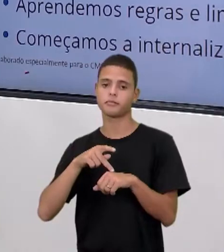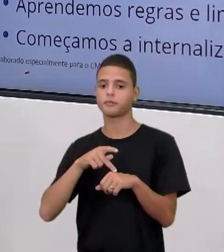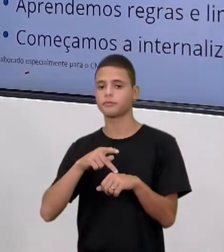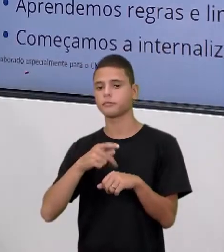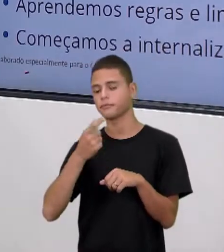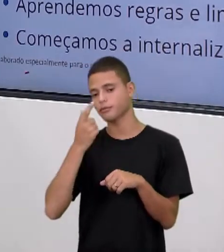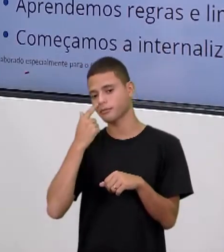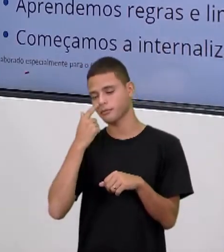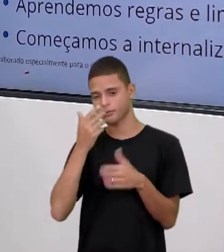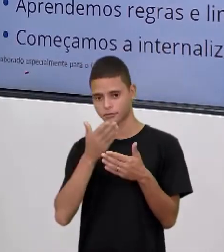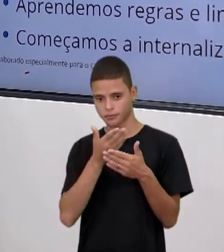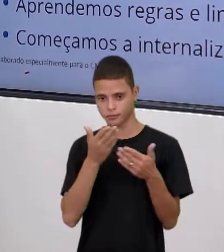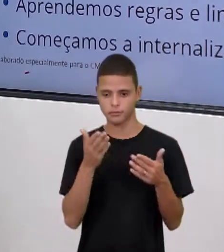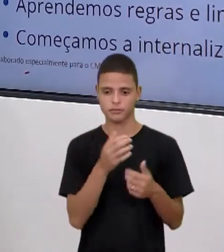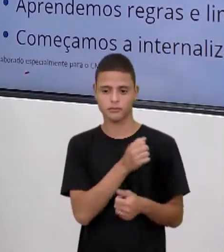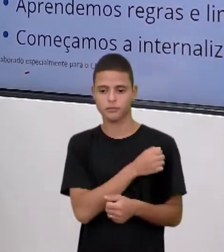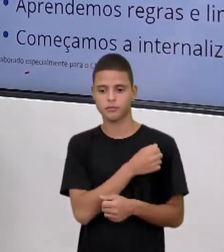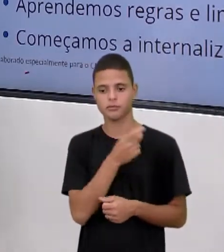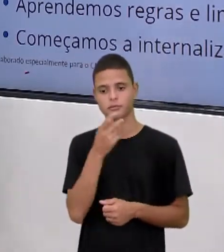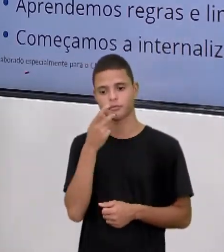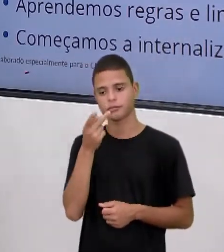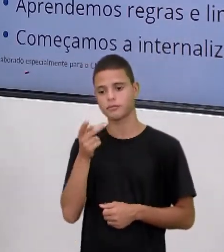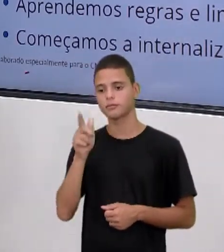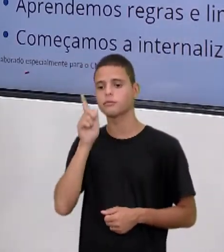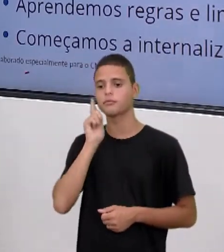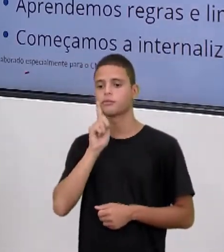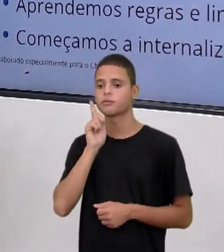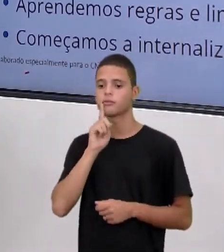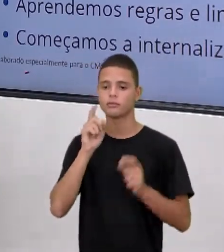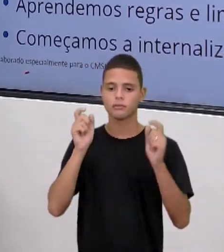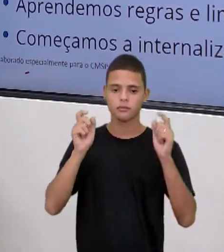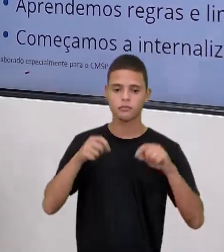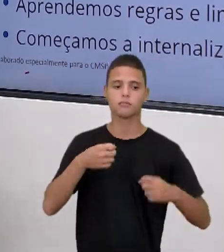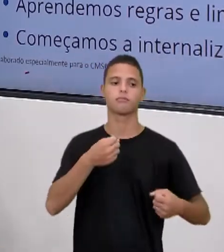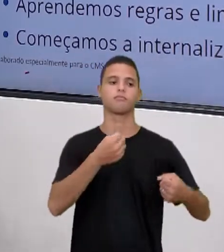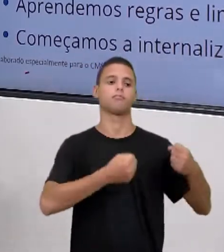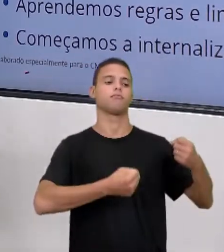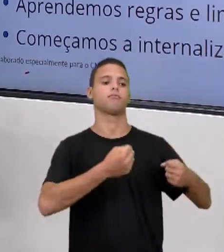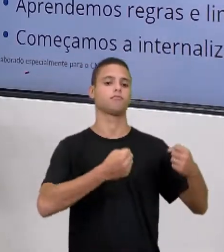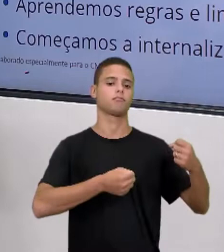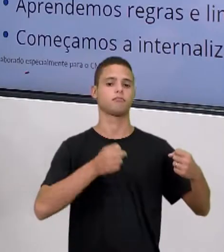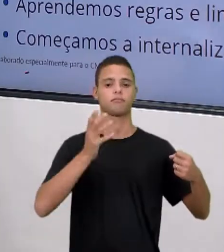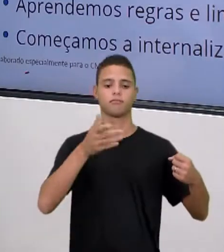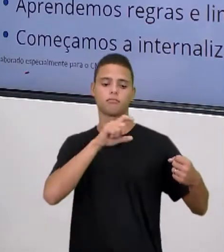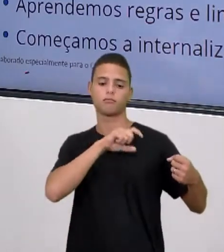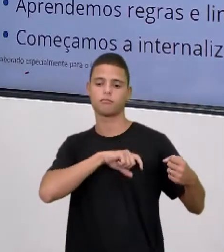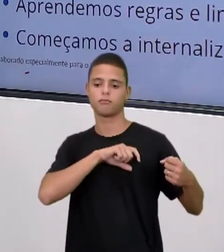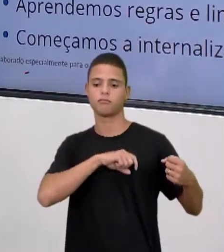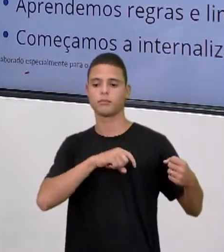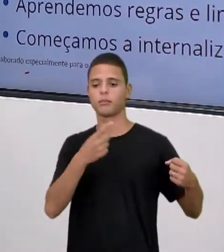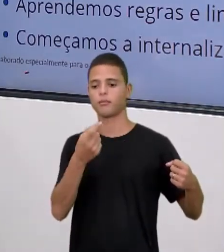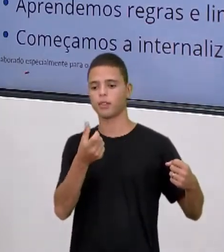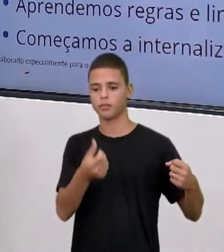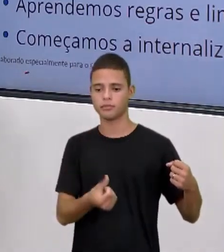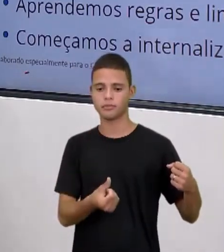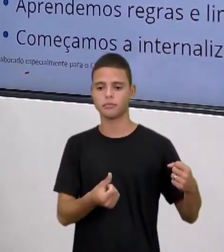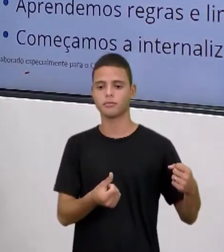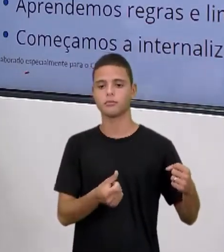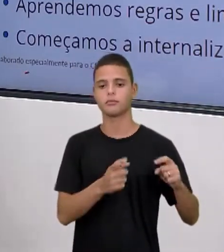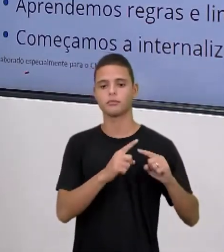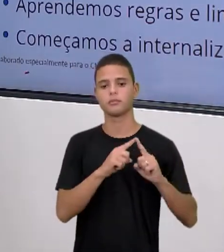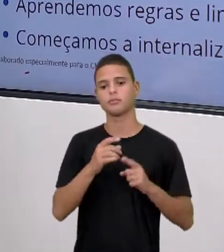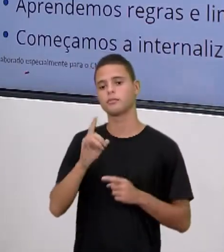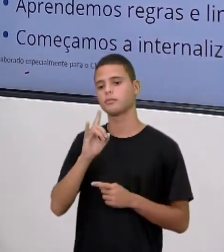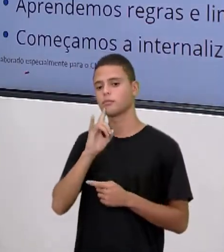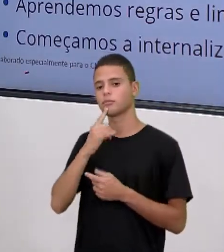muito vocês, estudantes, falando, por exemplo, dos Estados Unidos, que você pode dirigir com 16, mas, ao mesmo tempo, o consumo de álcool, por exemplo, só é permitido